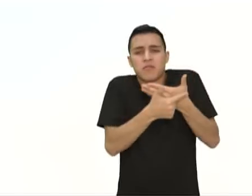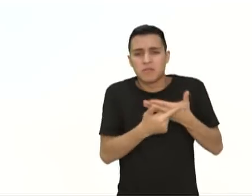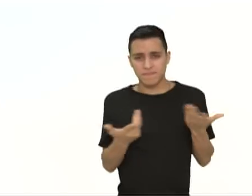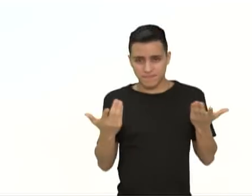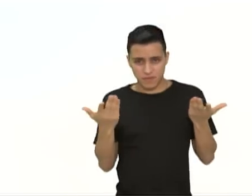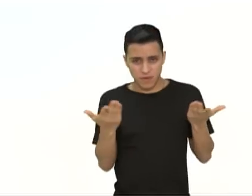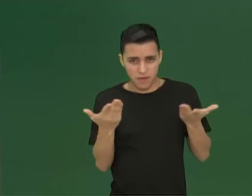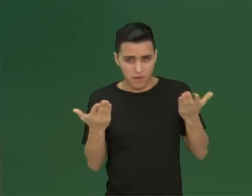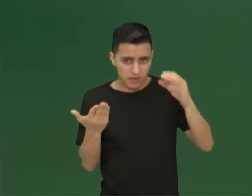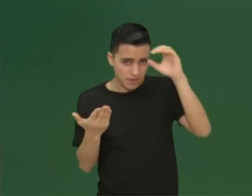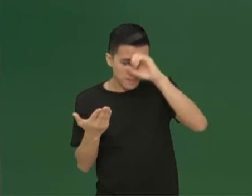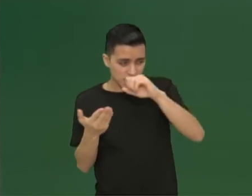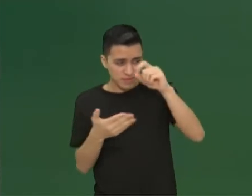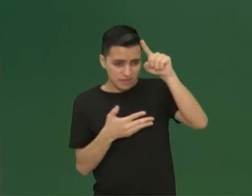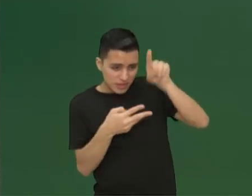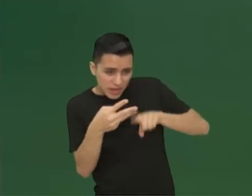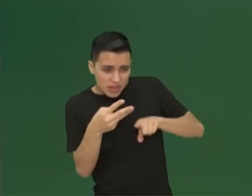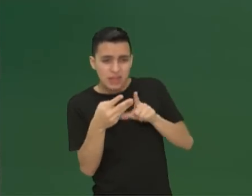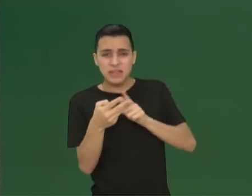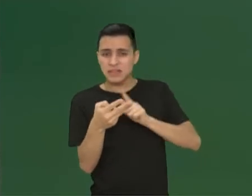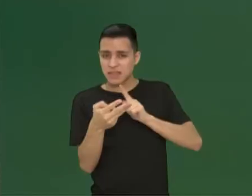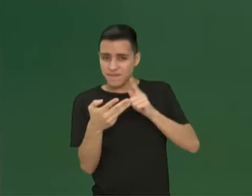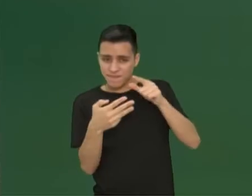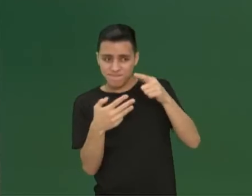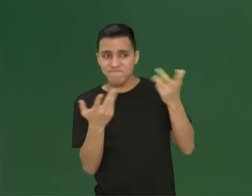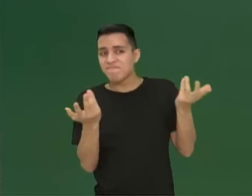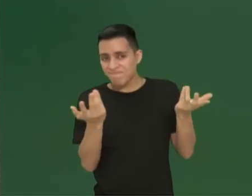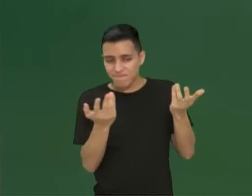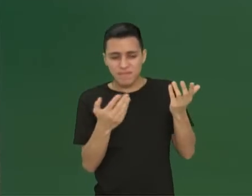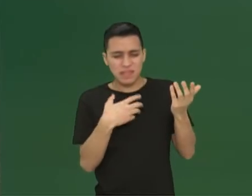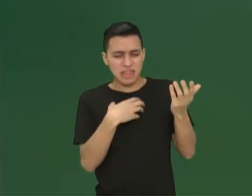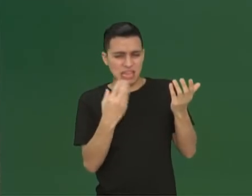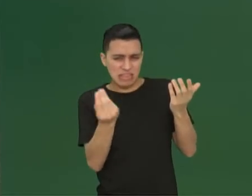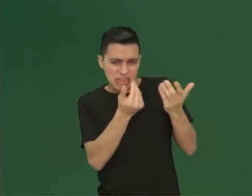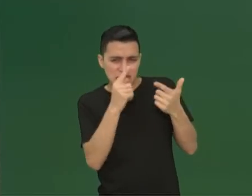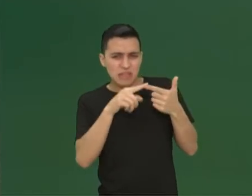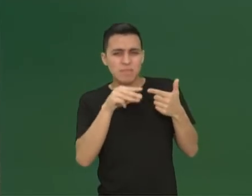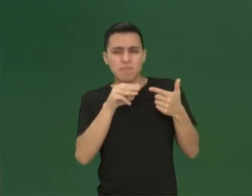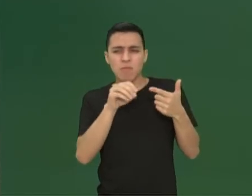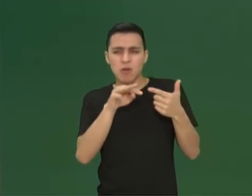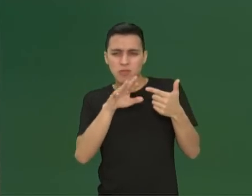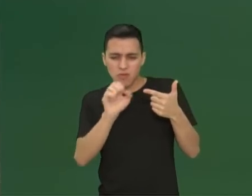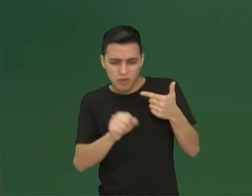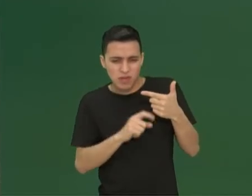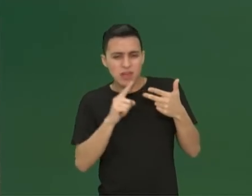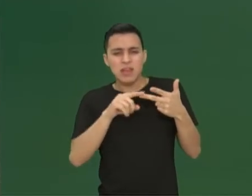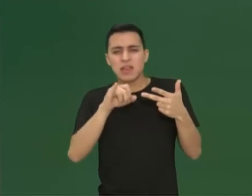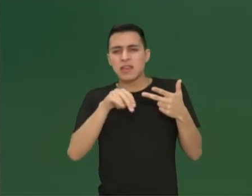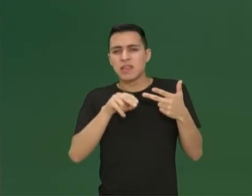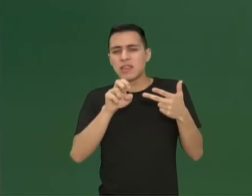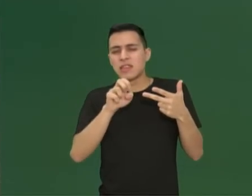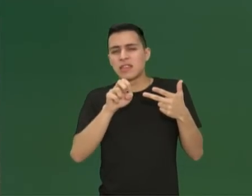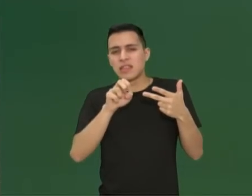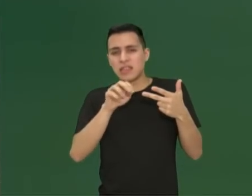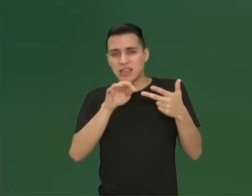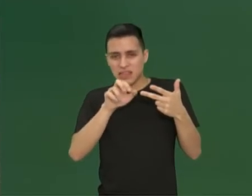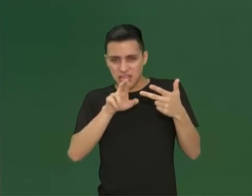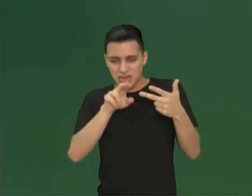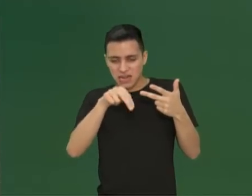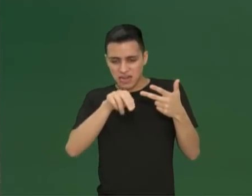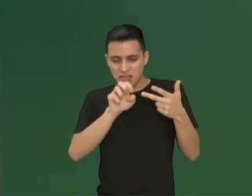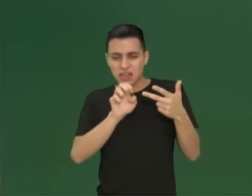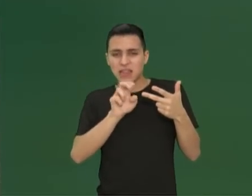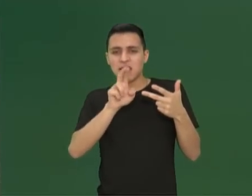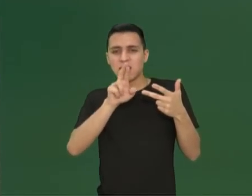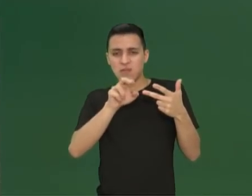não aprendeu hoje sobre 3 tipos de neurônios? Sensitivos, motores e interneurônios. Então, nessa